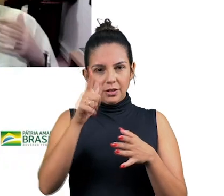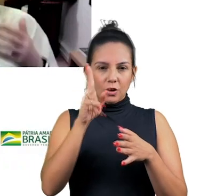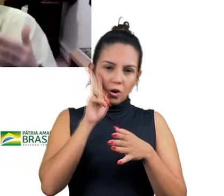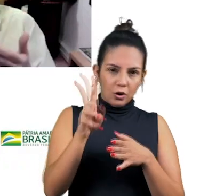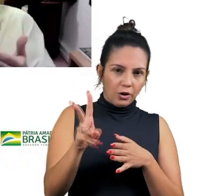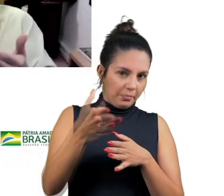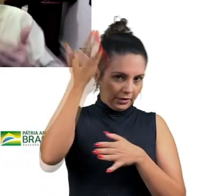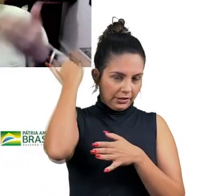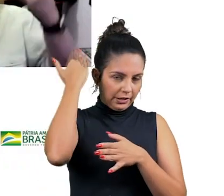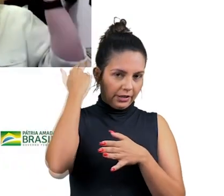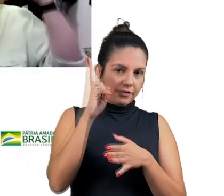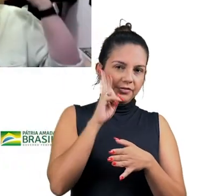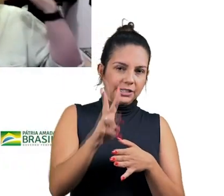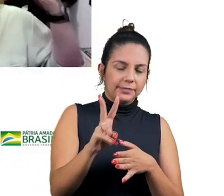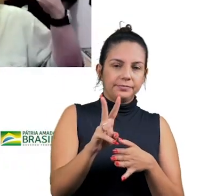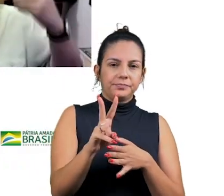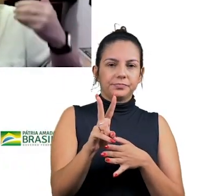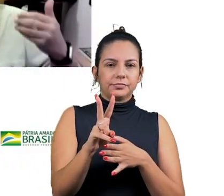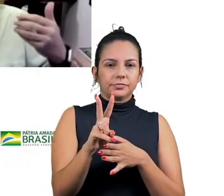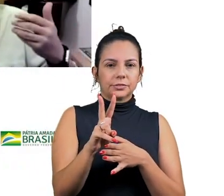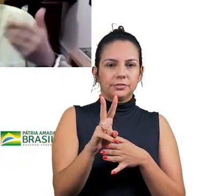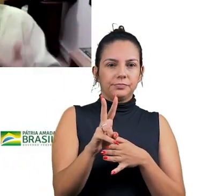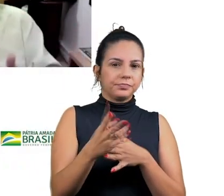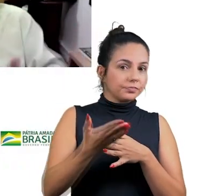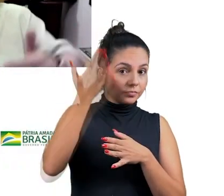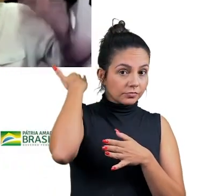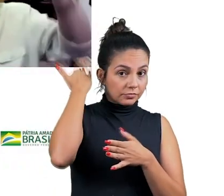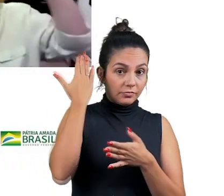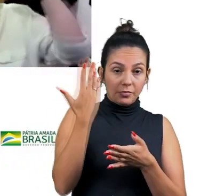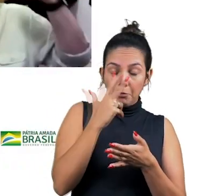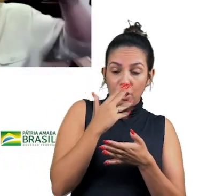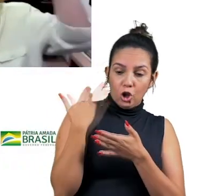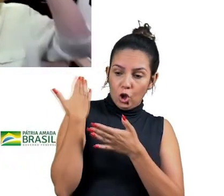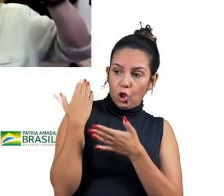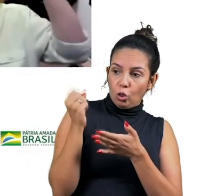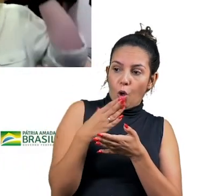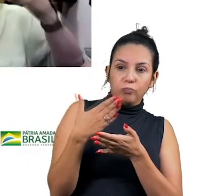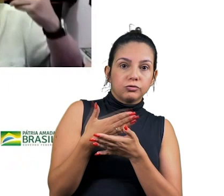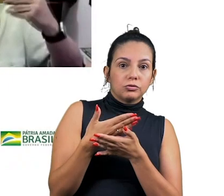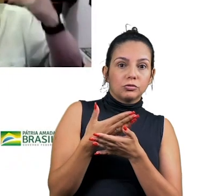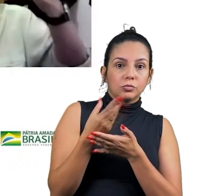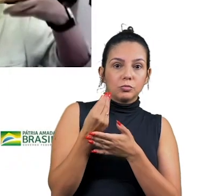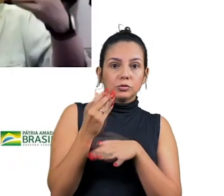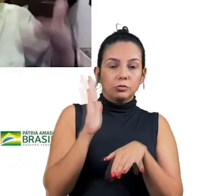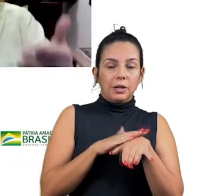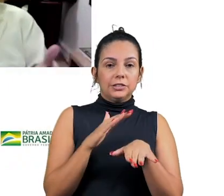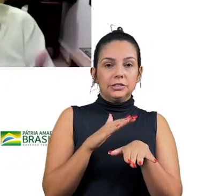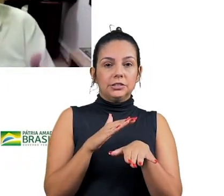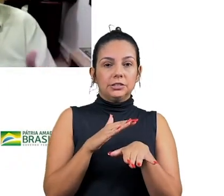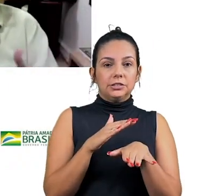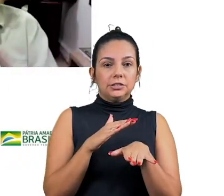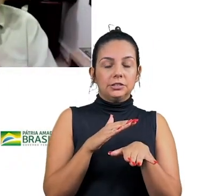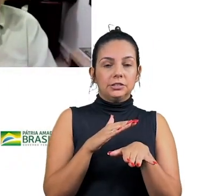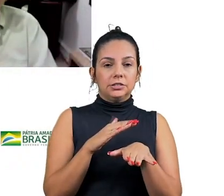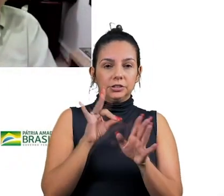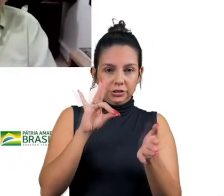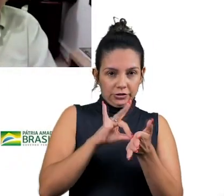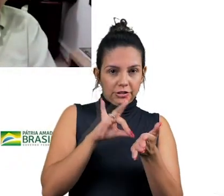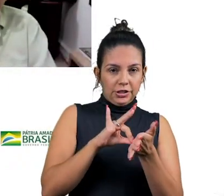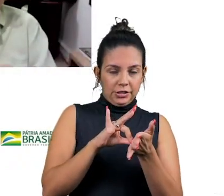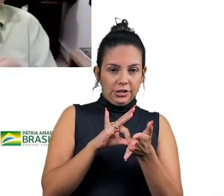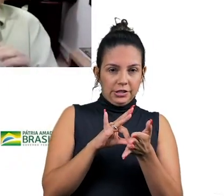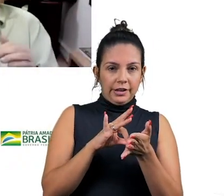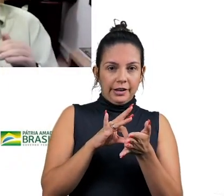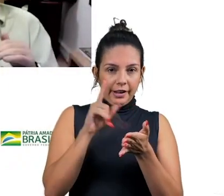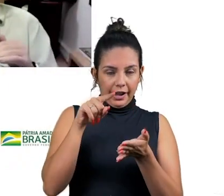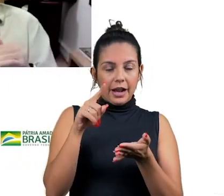para trás, assim, você vê o passado recente muito mais remoto do que ele de fato